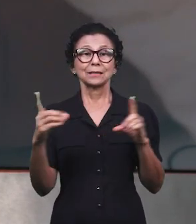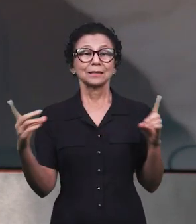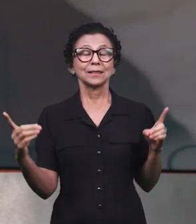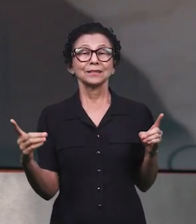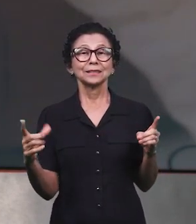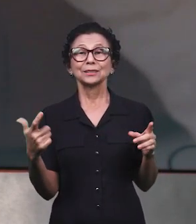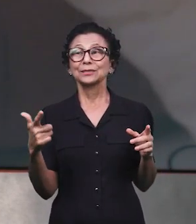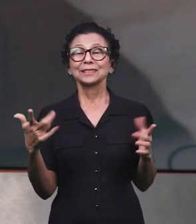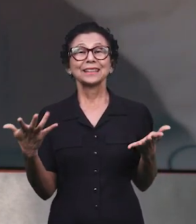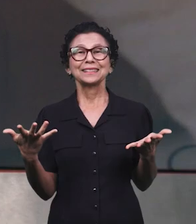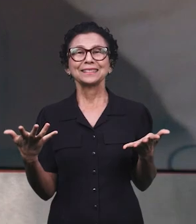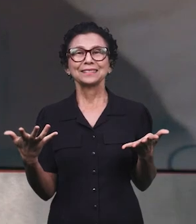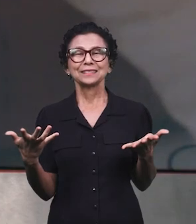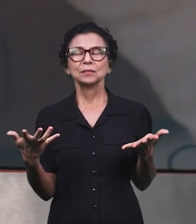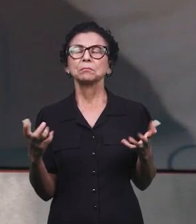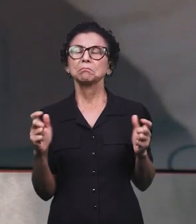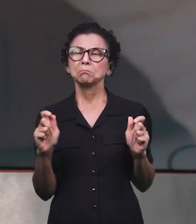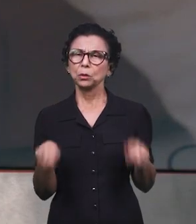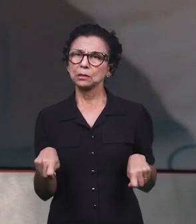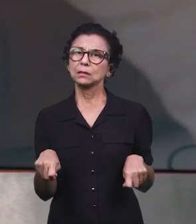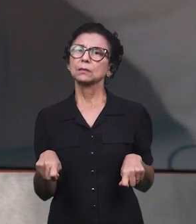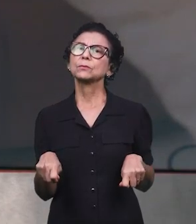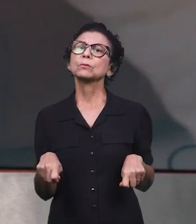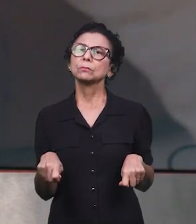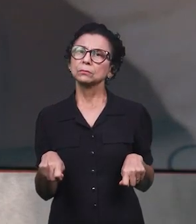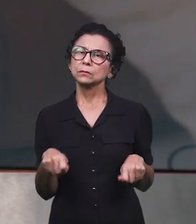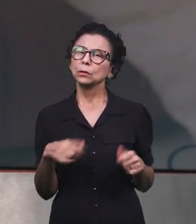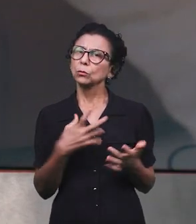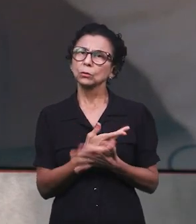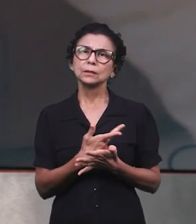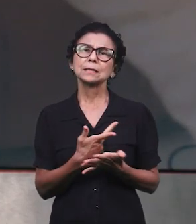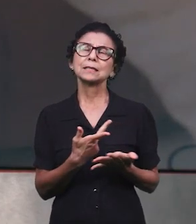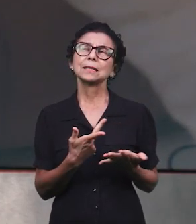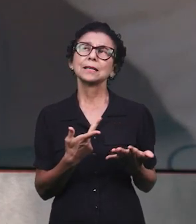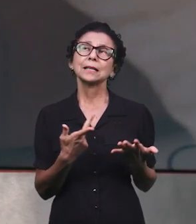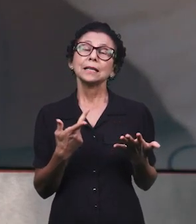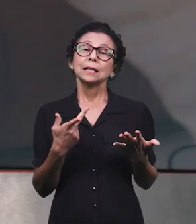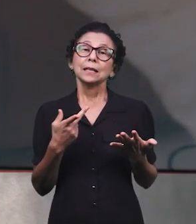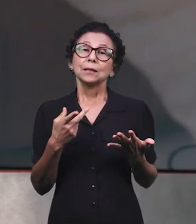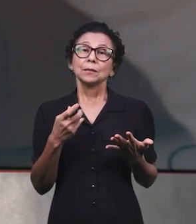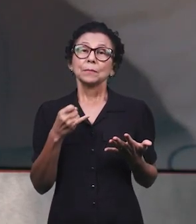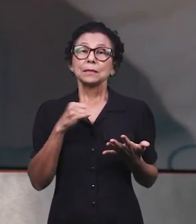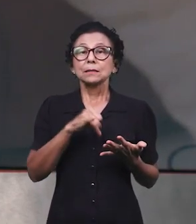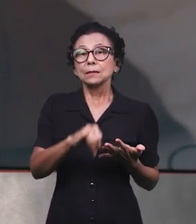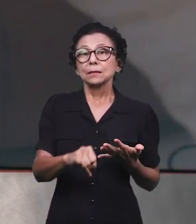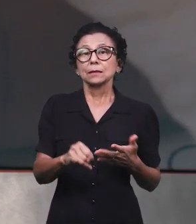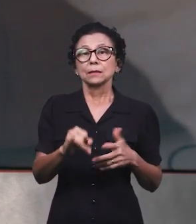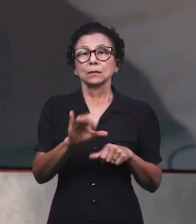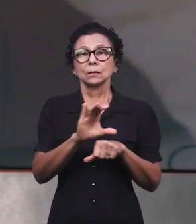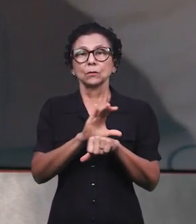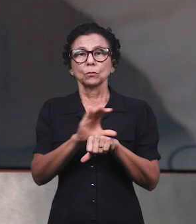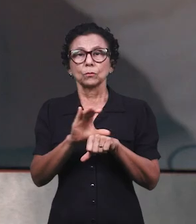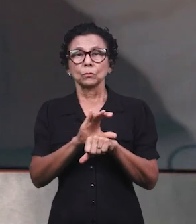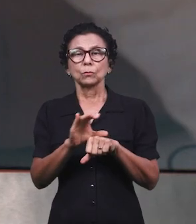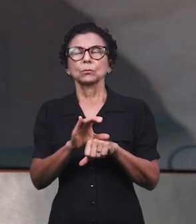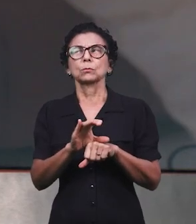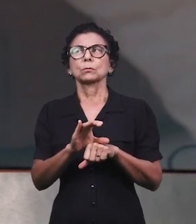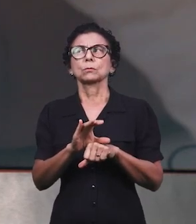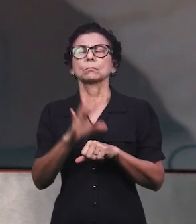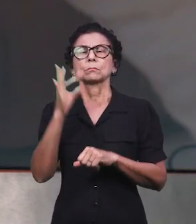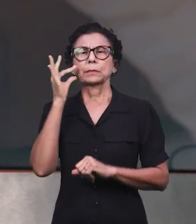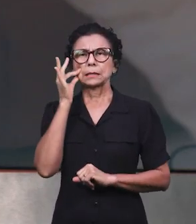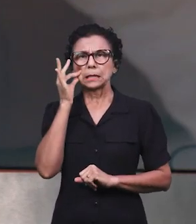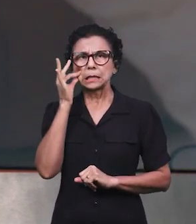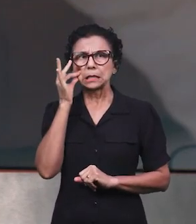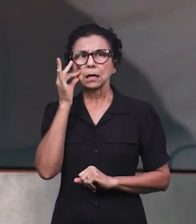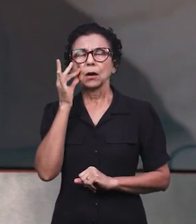tá certo? Pode acontecer disso. E nesse caso, às vezes, um curso presencial vai te oferecer uma boa preparação,